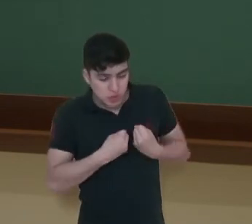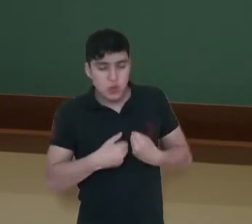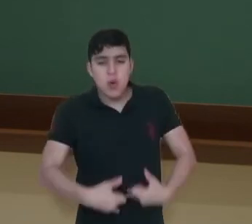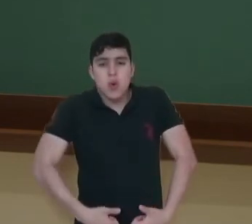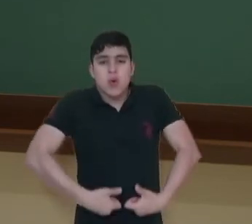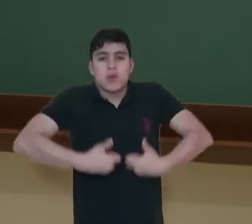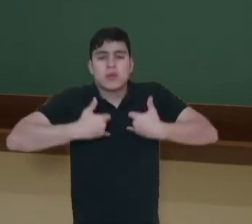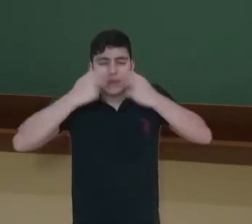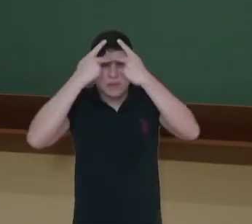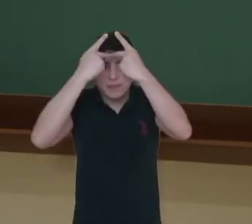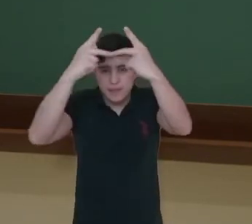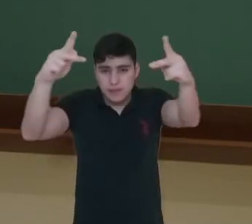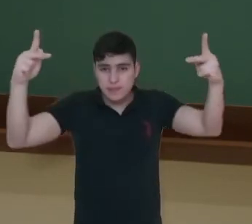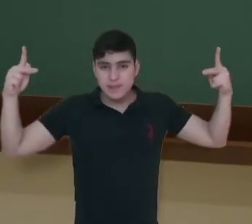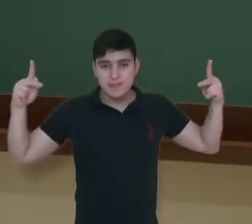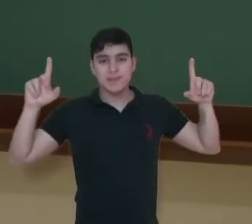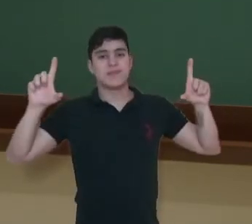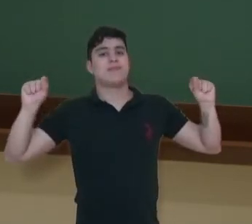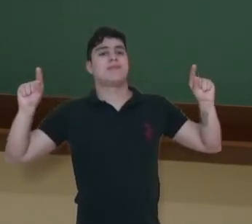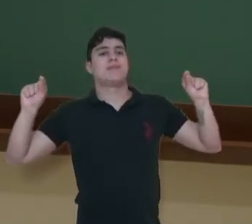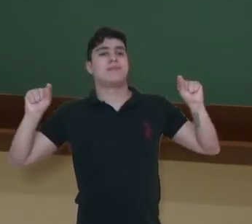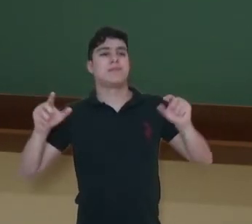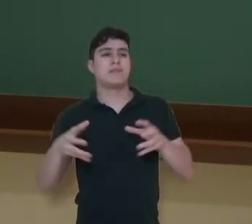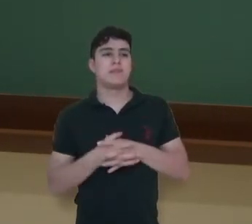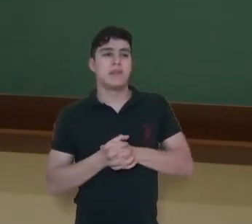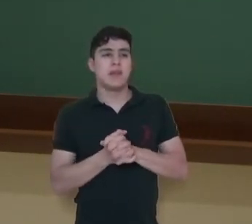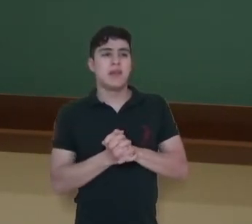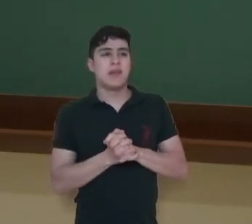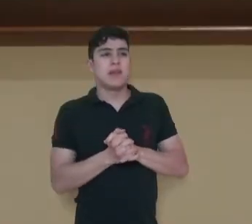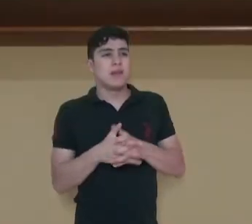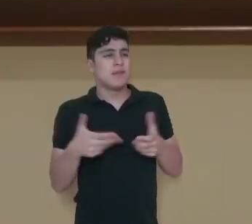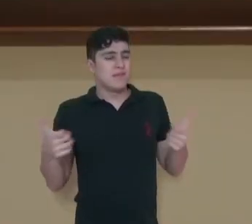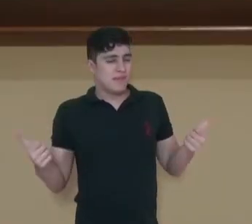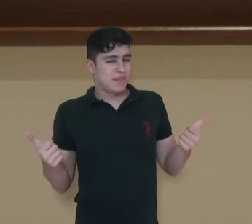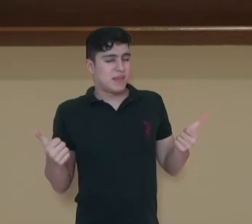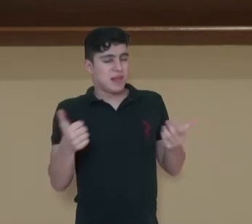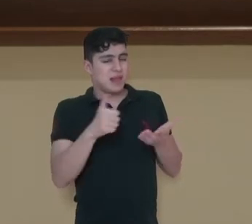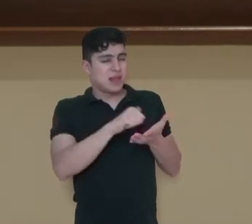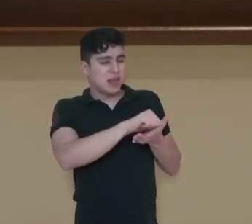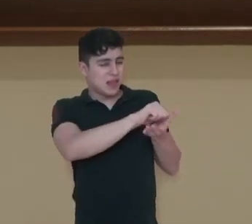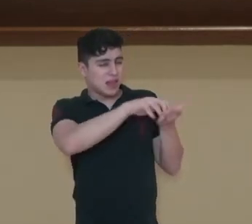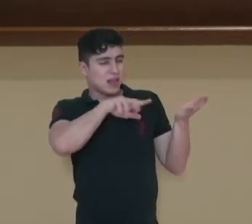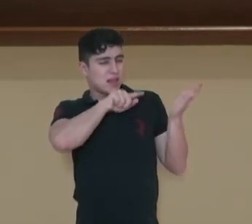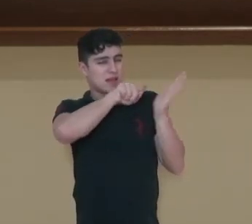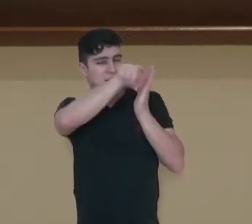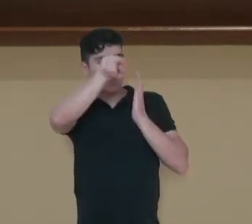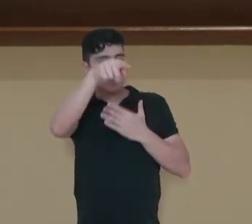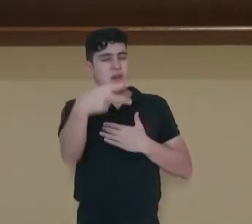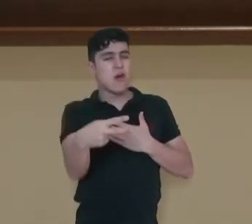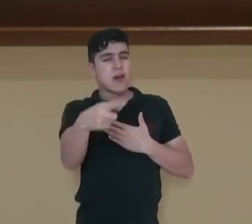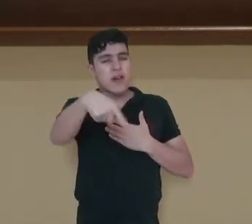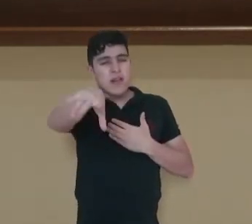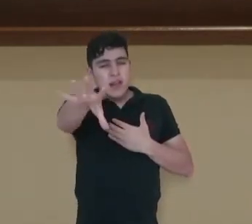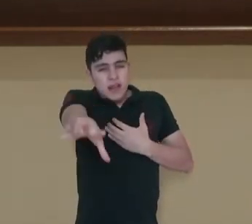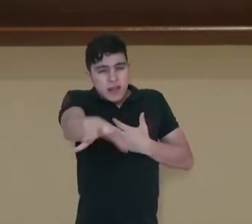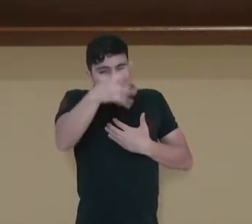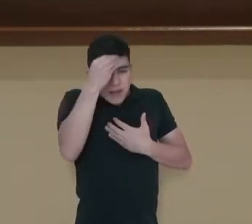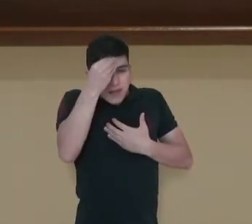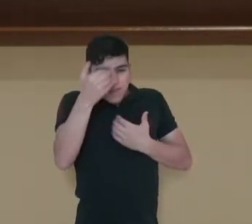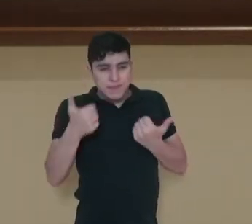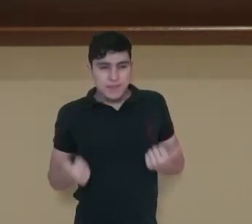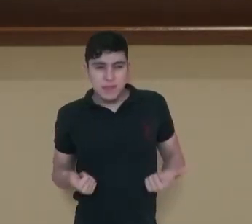ter isso, um orgulho por se participar disso daí. Ok? Vamos fazer uma perguntinha só para a gente poder fixar tudo isso que a gente viu até